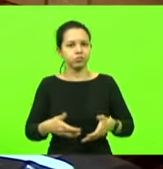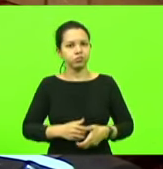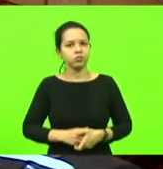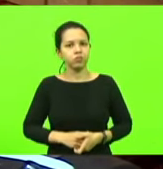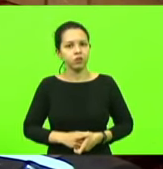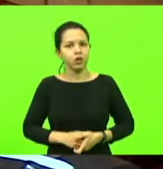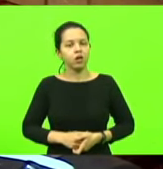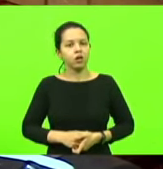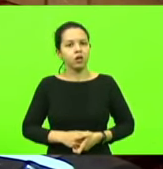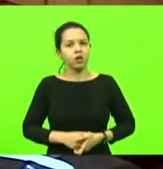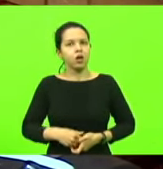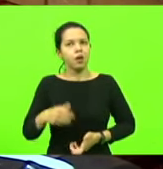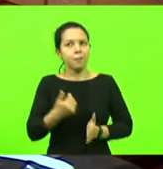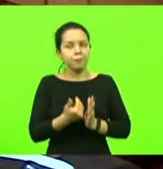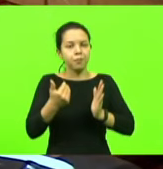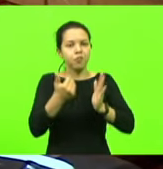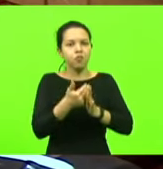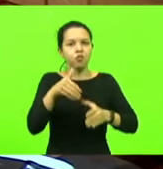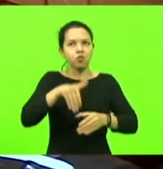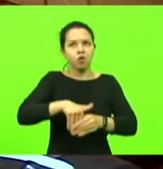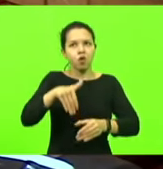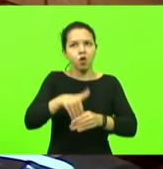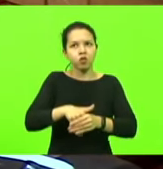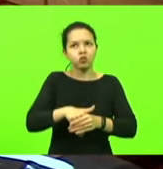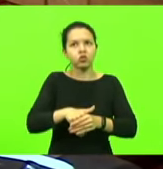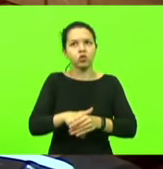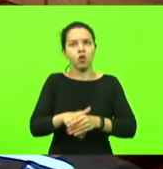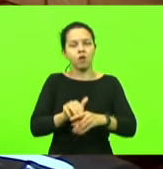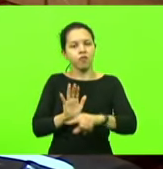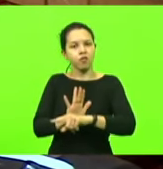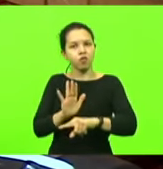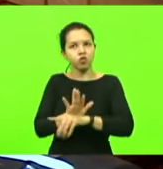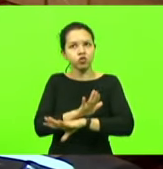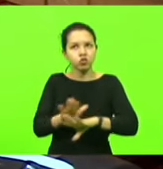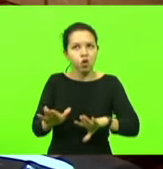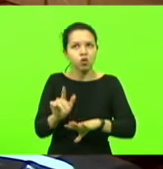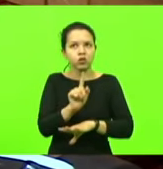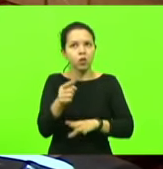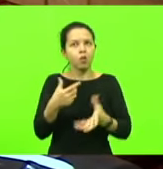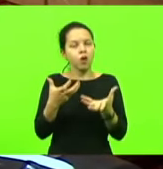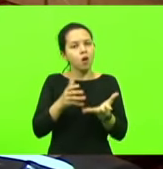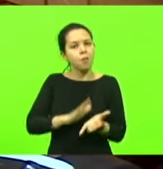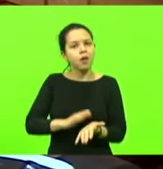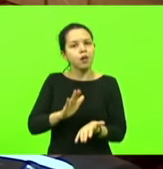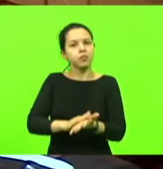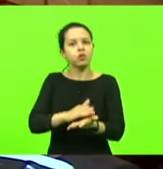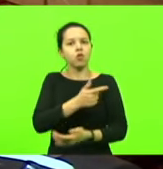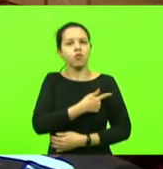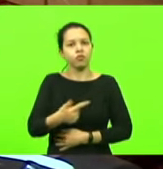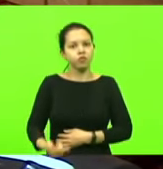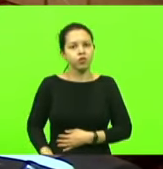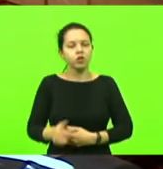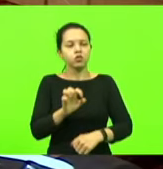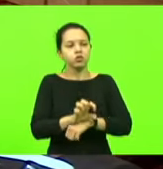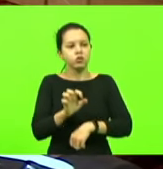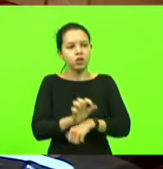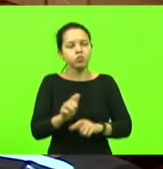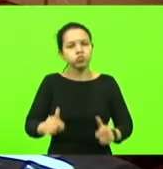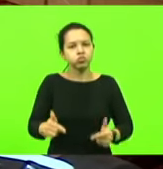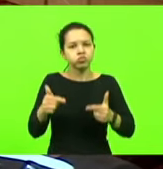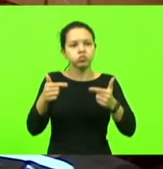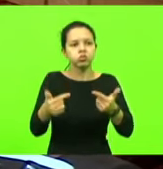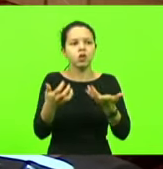E é muito mais que um voto a favor que eu quero dar. Eu quero parabenizar ao governo do Estado pela iniciativa. Eu